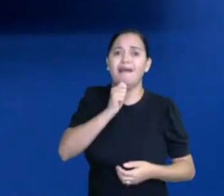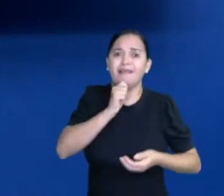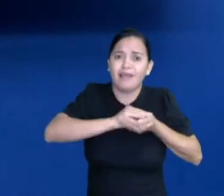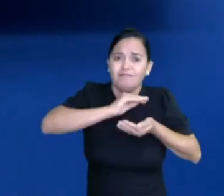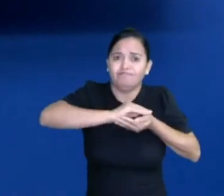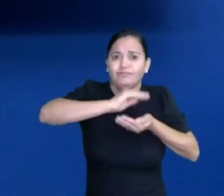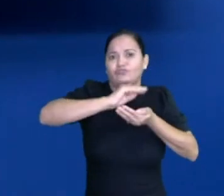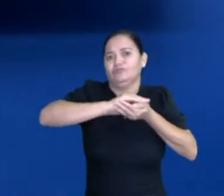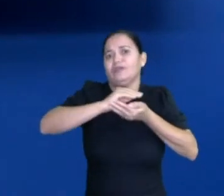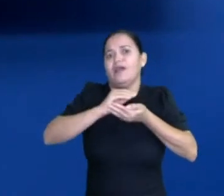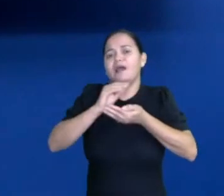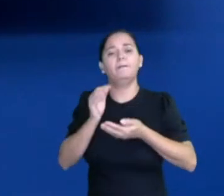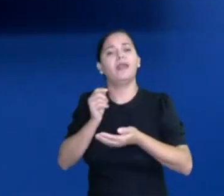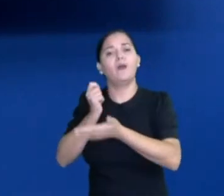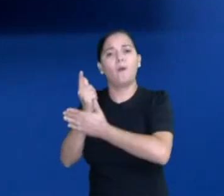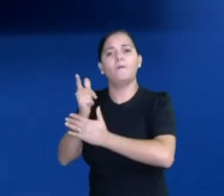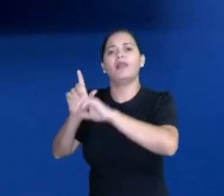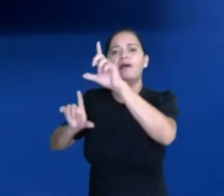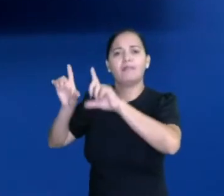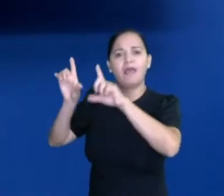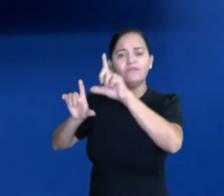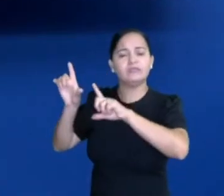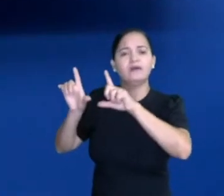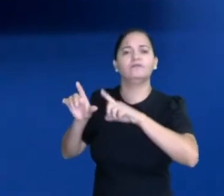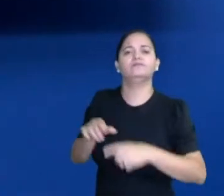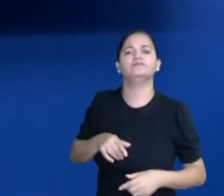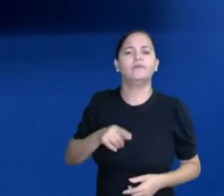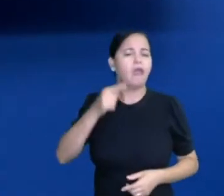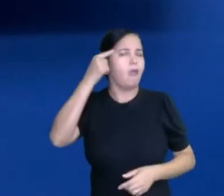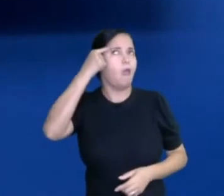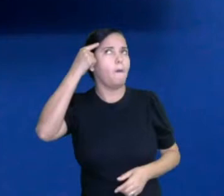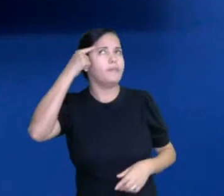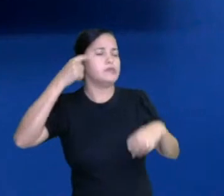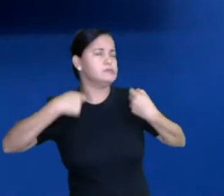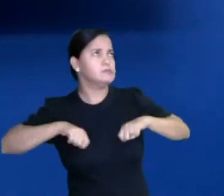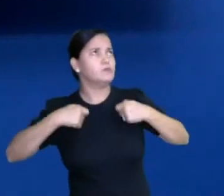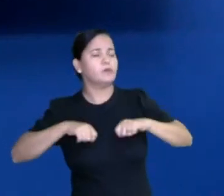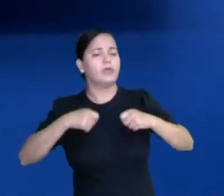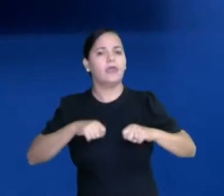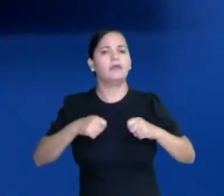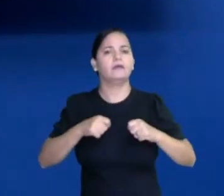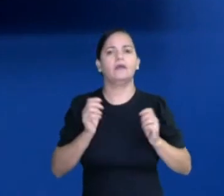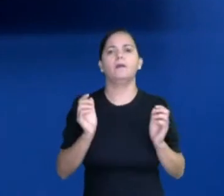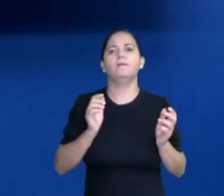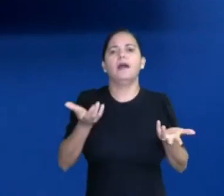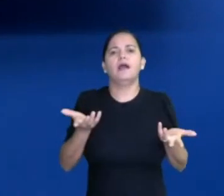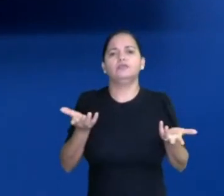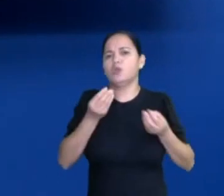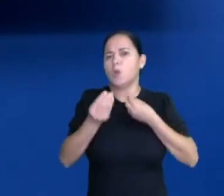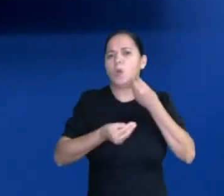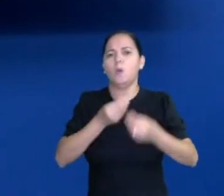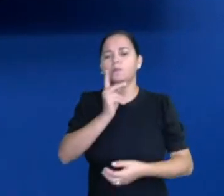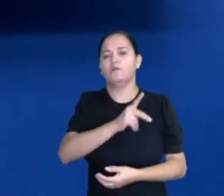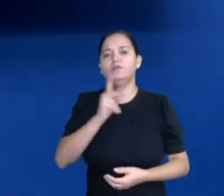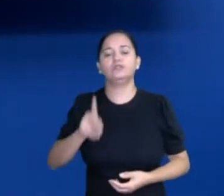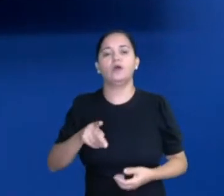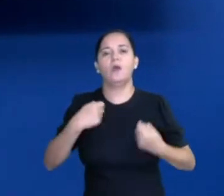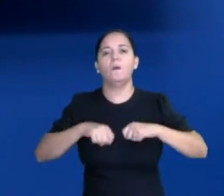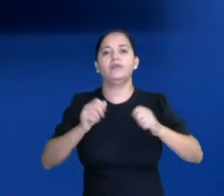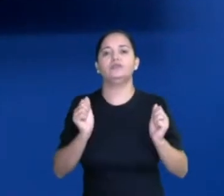né? Então, a gente já tem a ideia aí de eu preciso juntar. Ah, mas a ideia é de juntar, professora. Mas eu